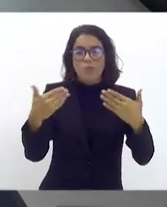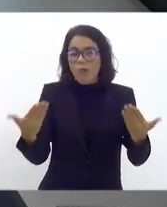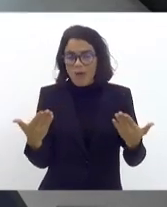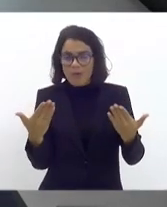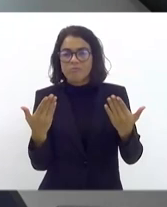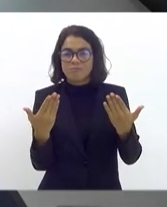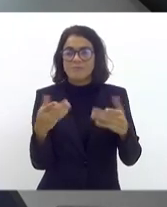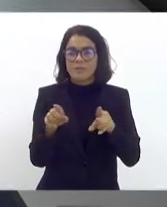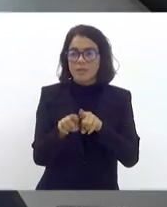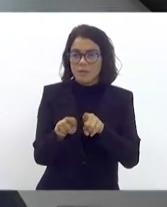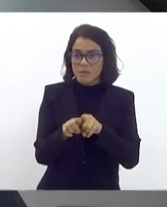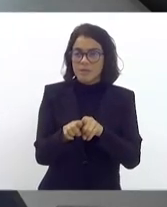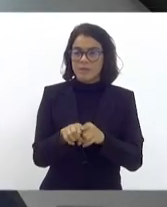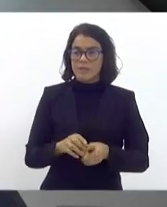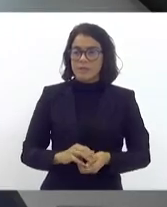Eu gostaria de haja vista,